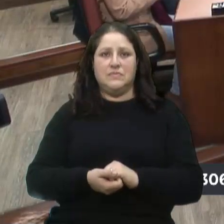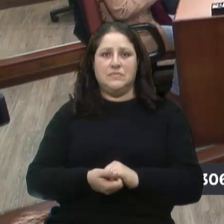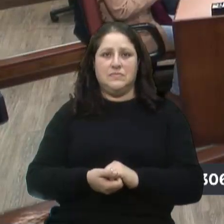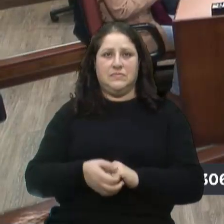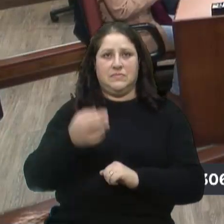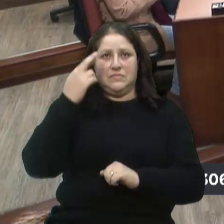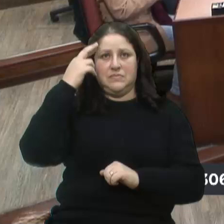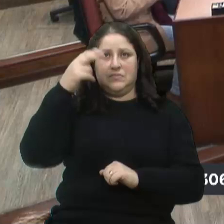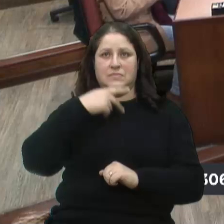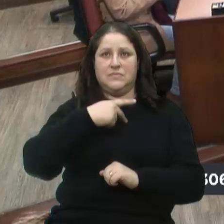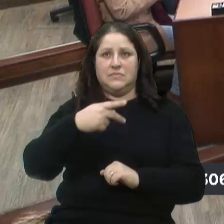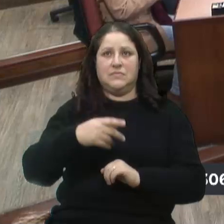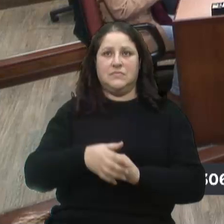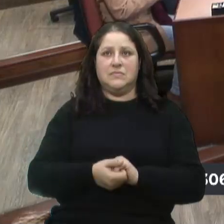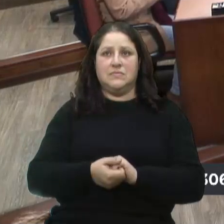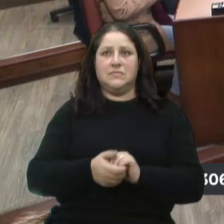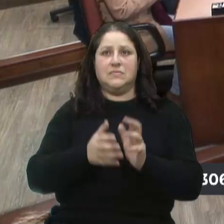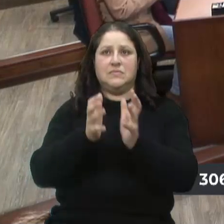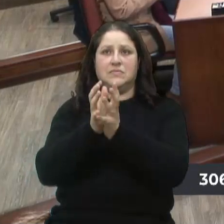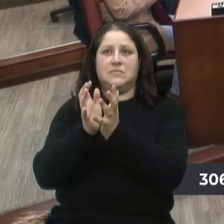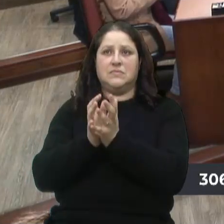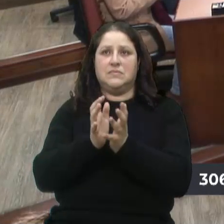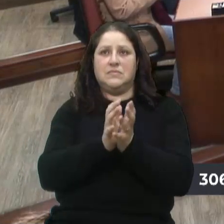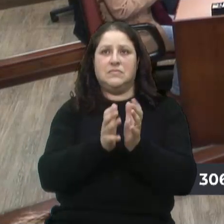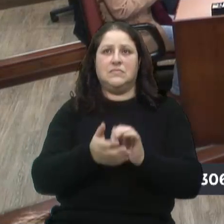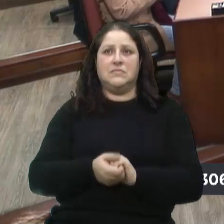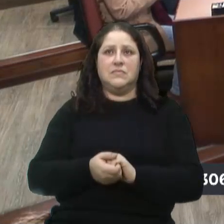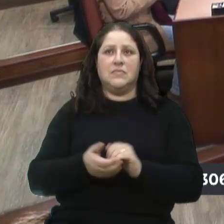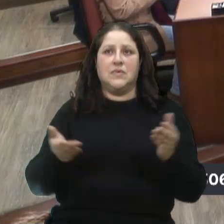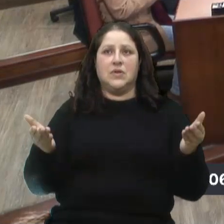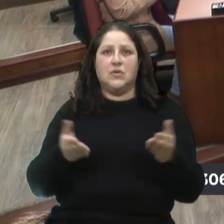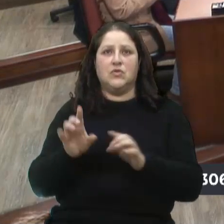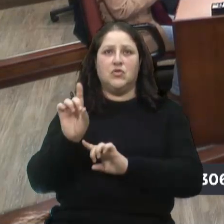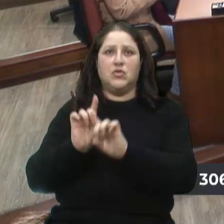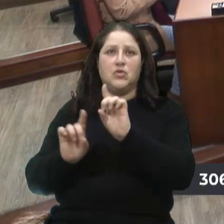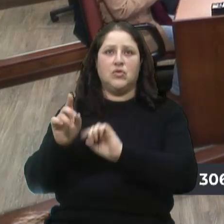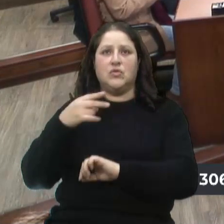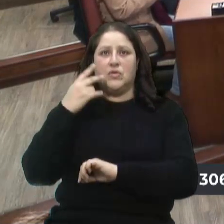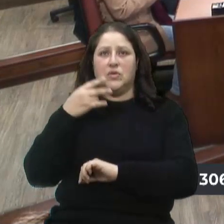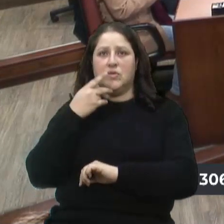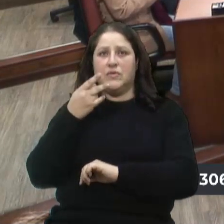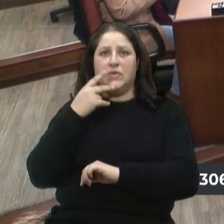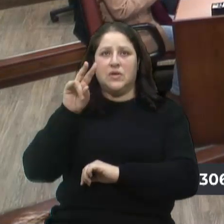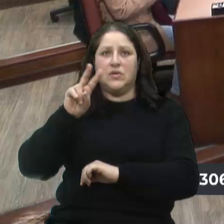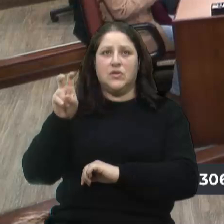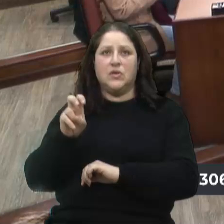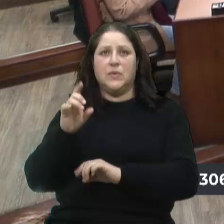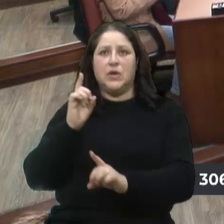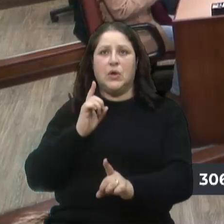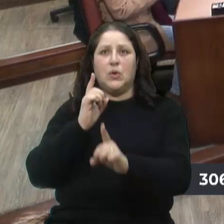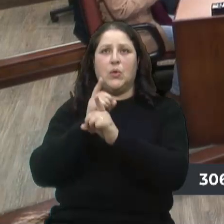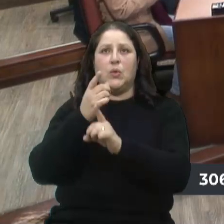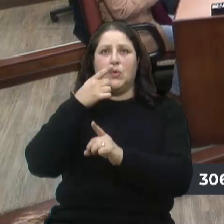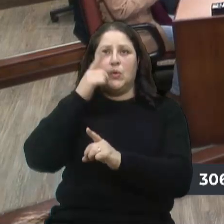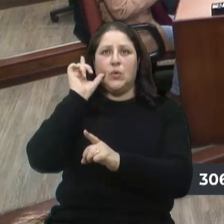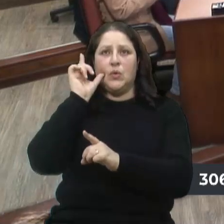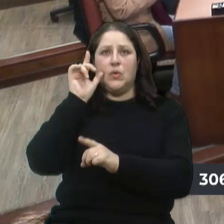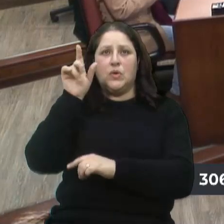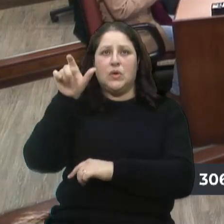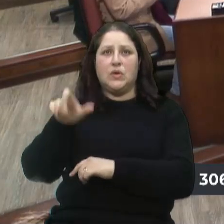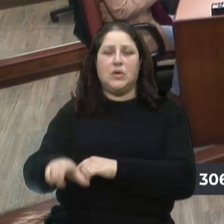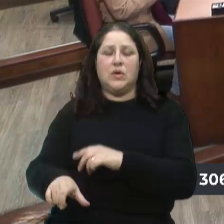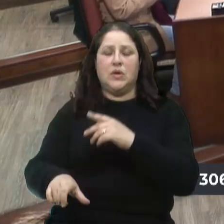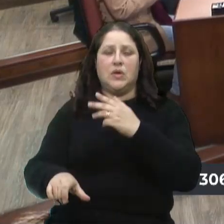senhor presidente colegas hoje alguns vereadores falaram sobre a questão do encontro ontem do presidente